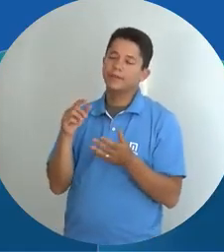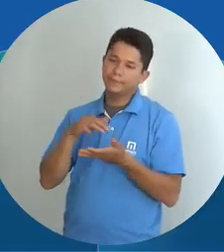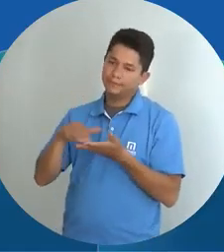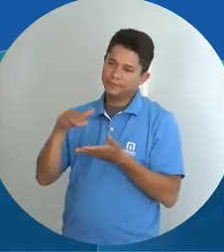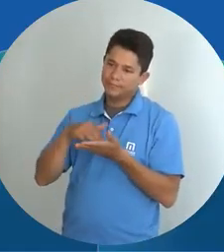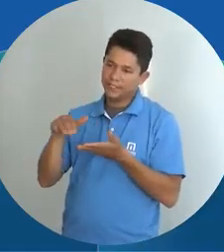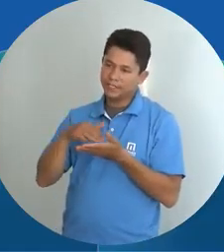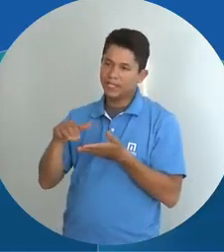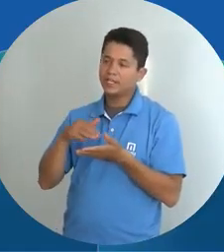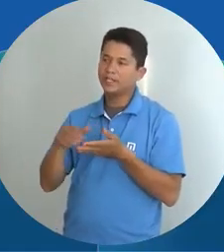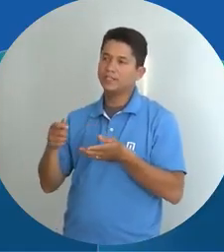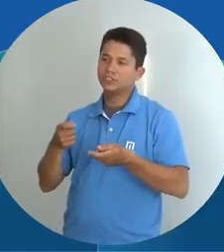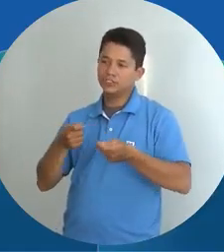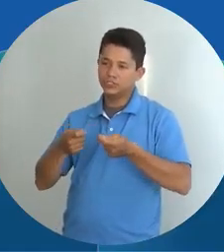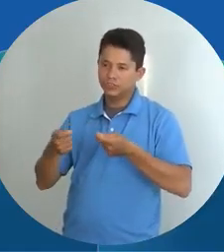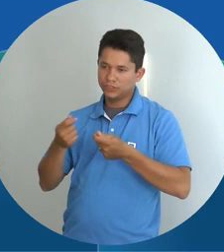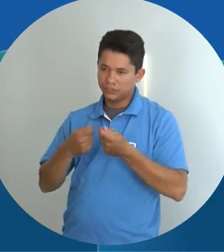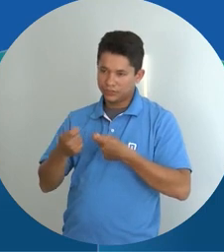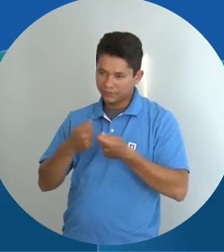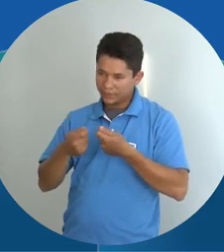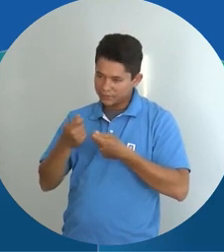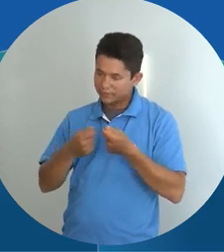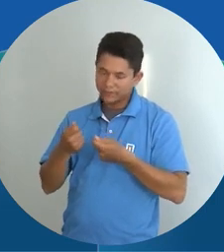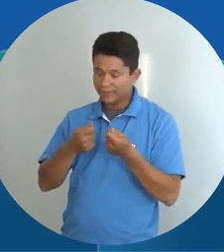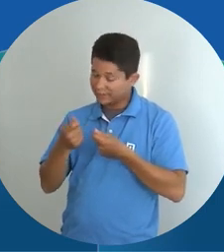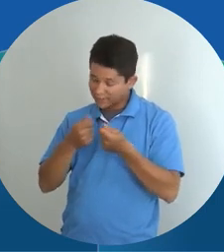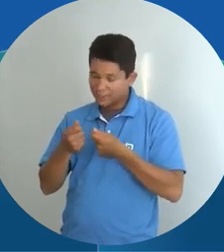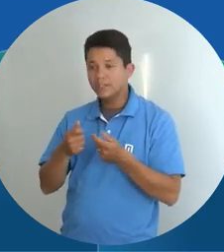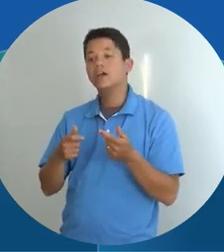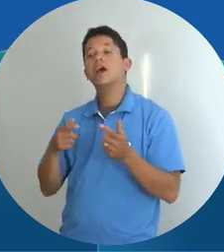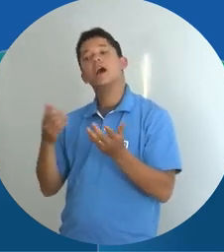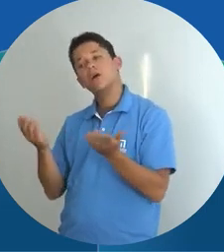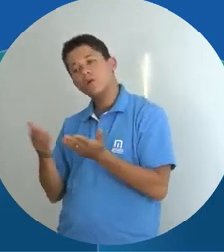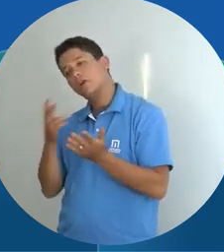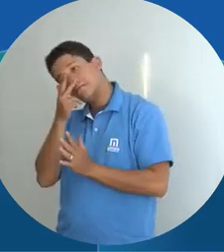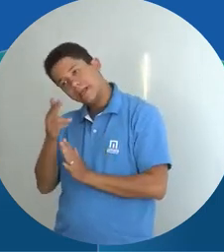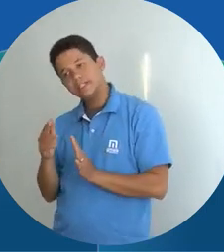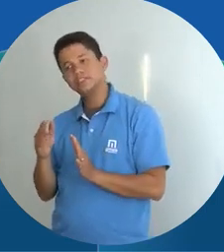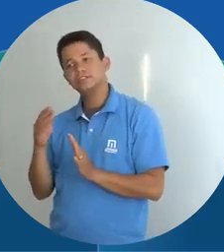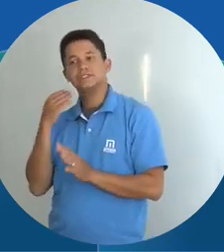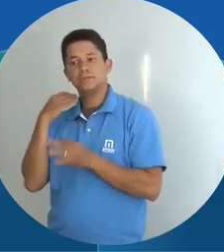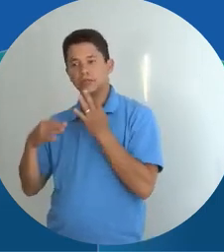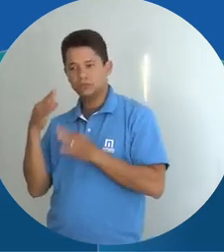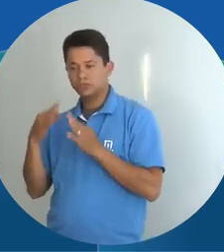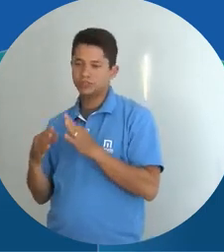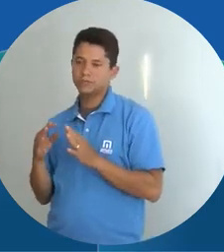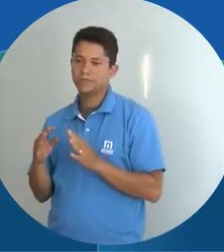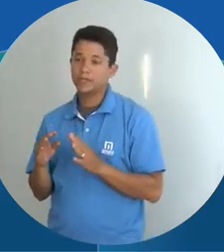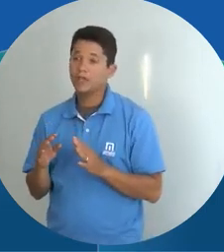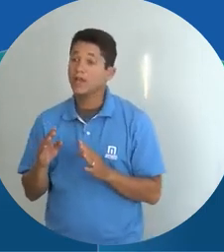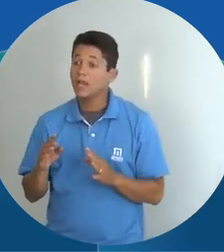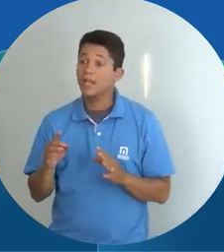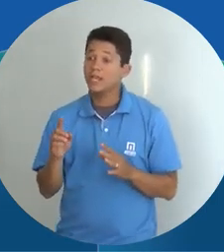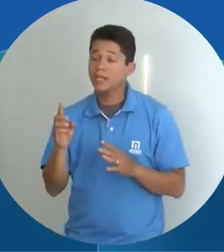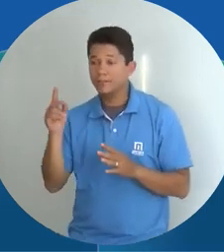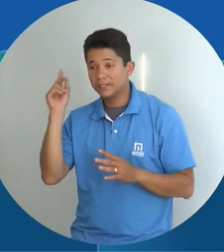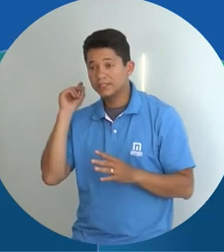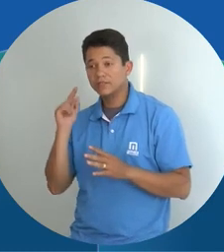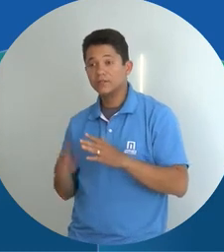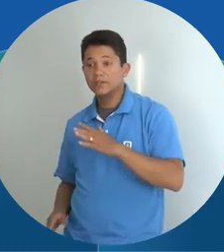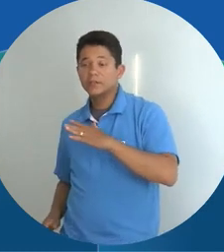problemas de projeto e vícios construtivos, ele foi interditado e ficou muitos anos abandonado.